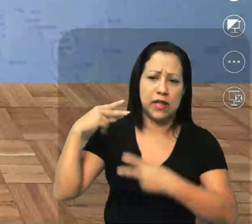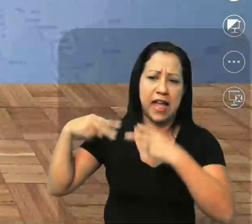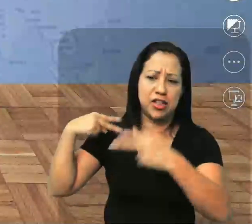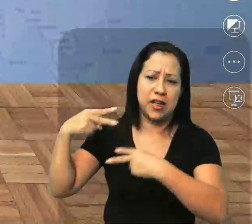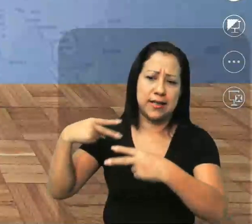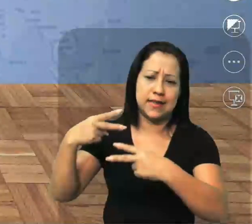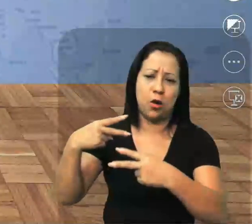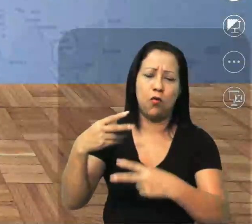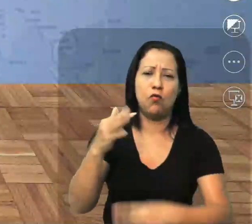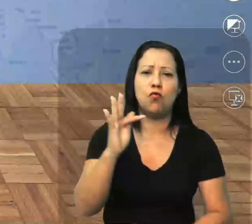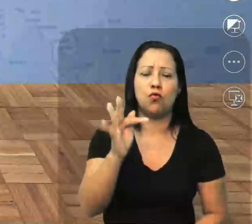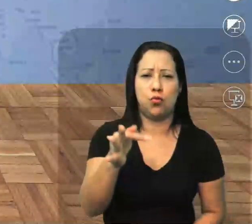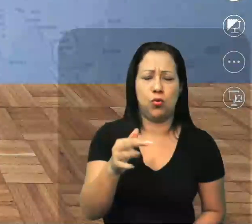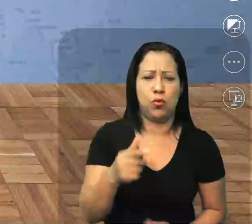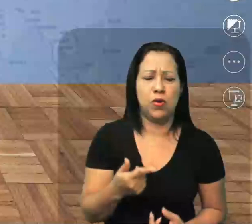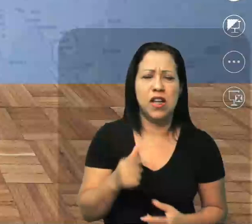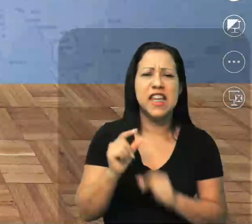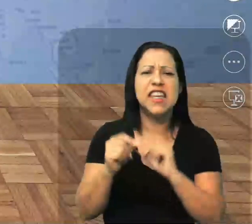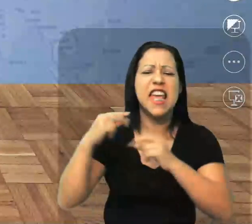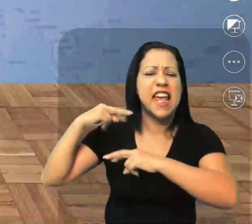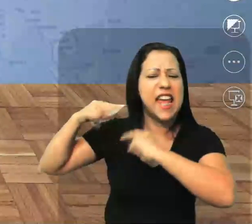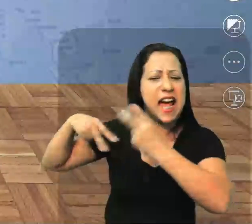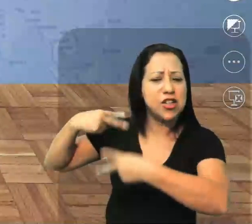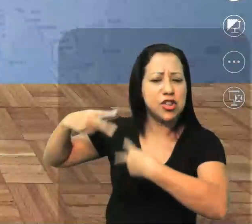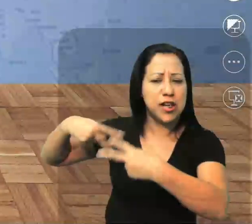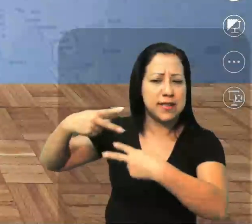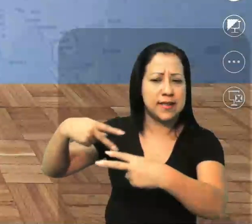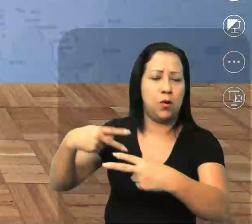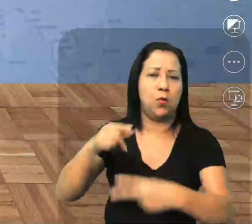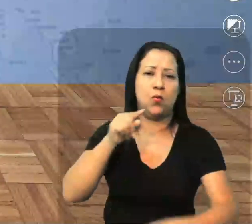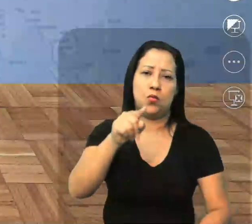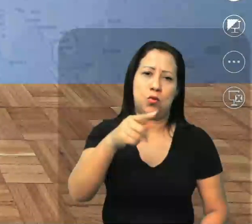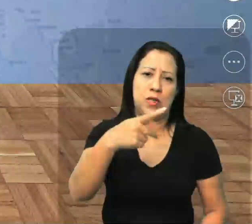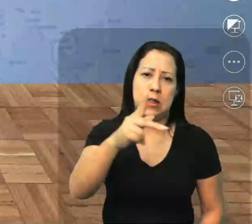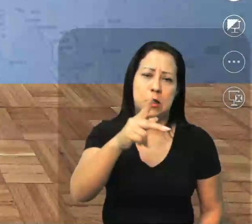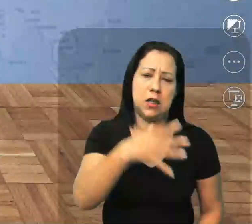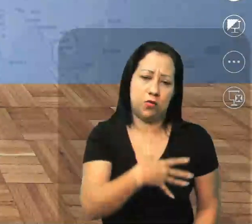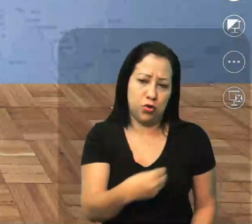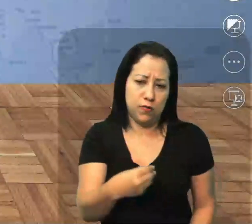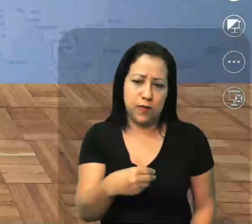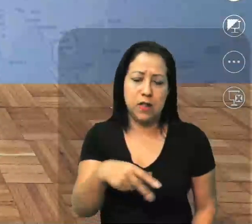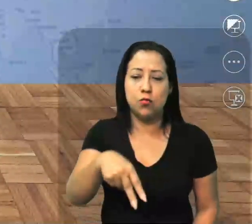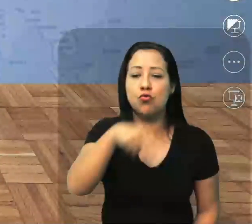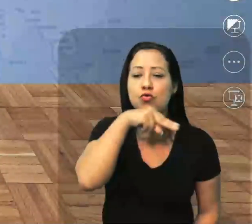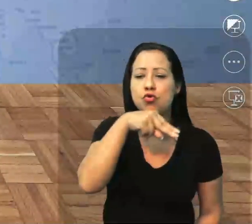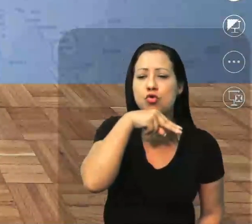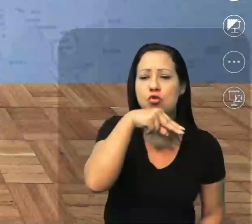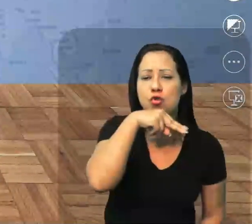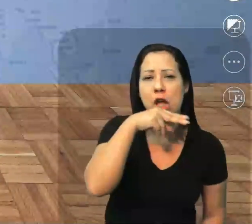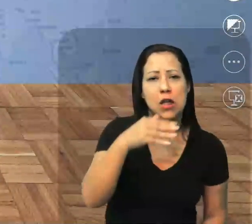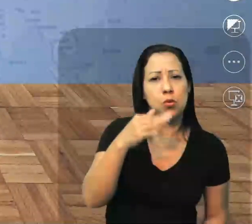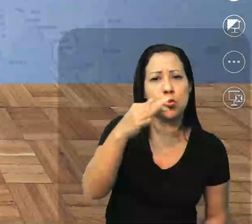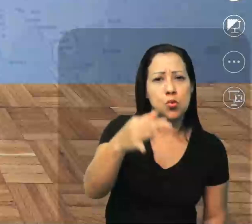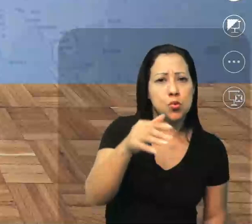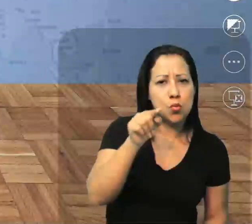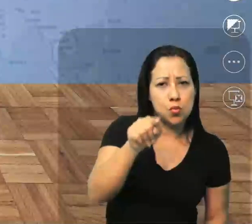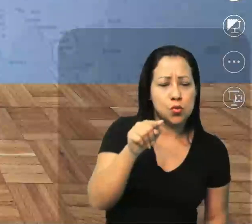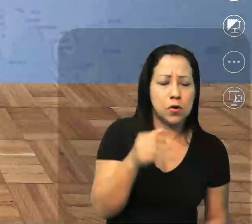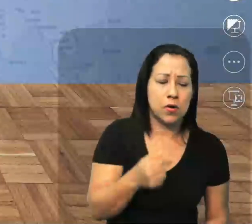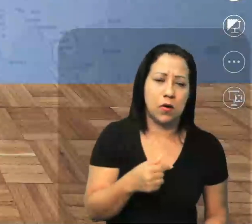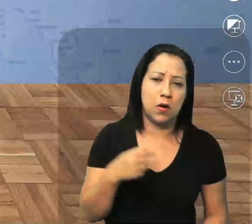gerações? São seus filhos. São seus netos. Essas